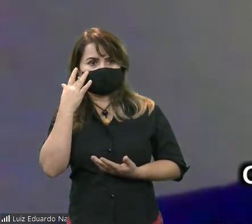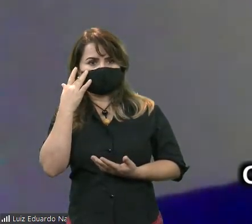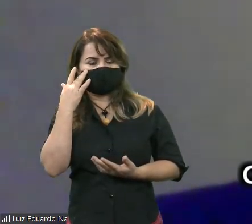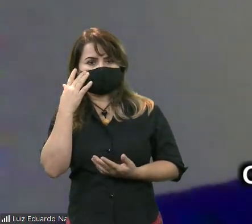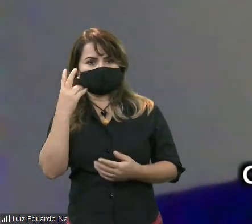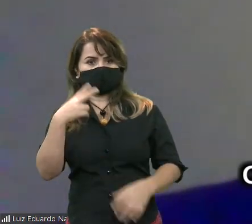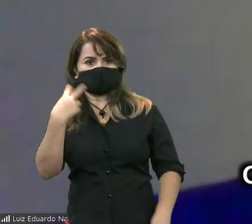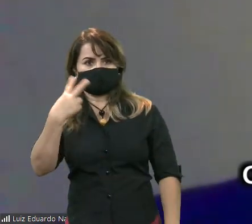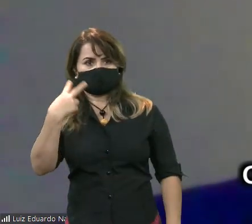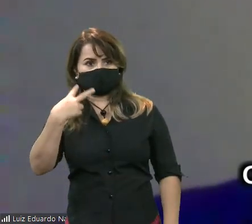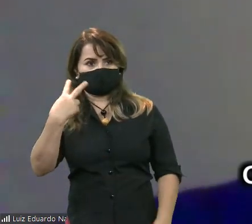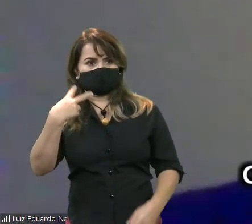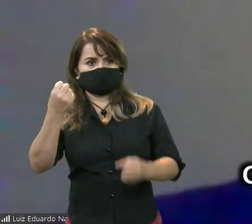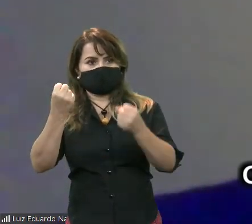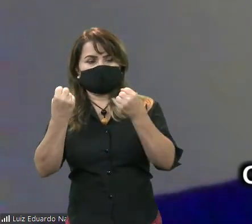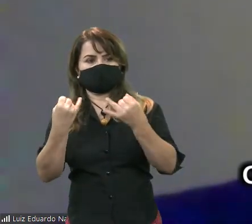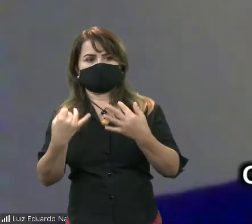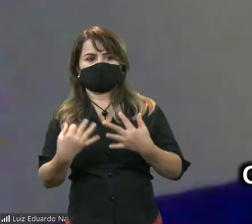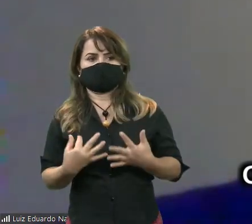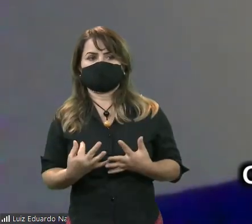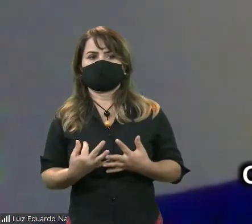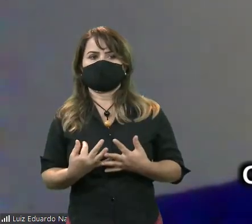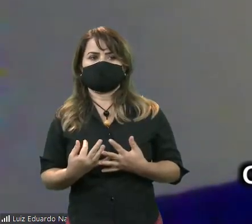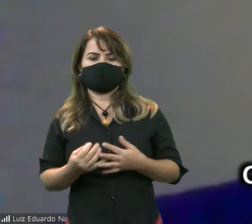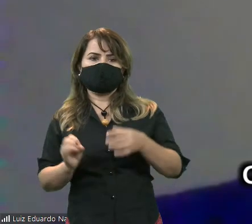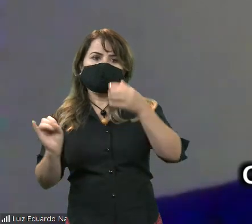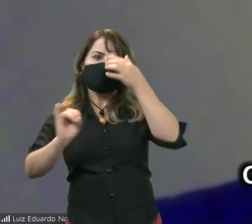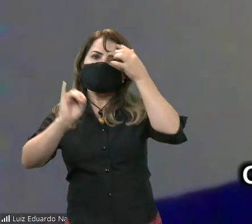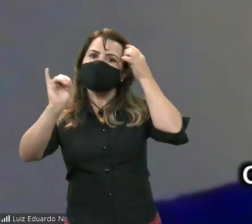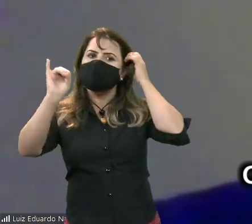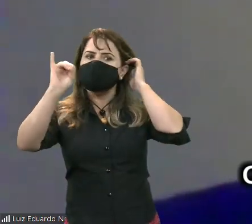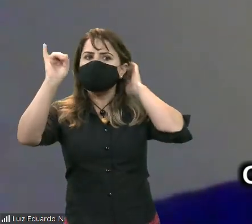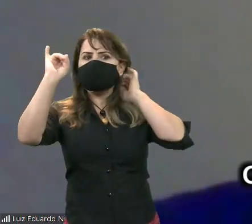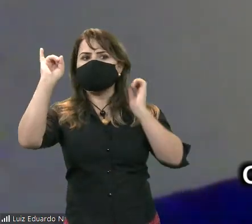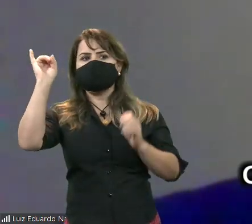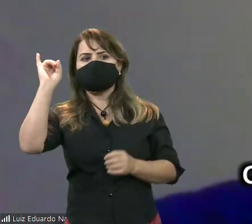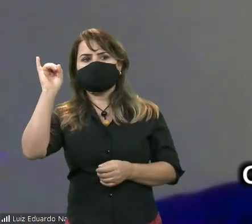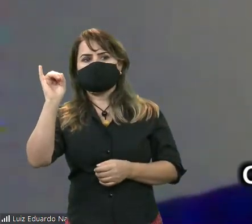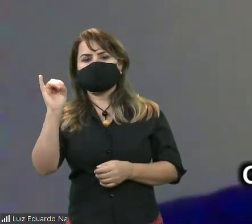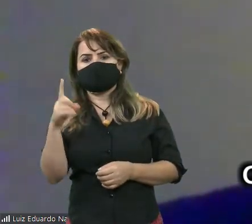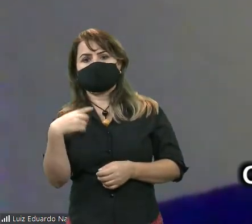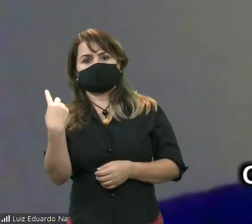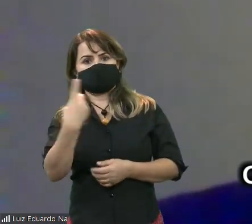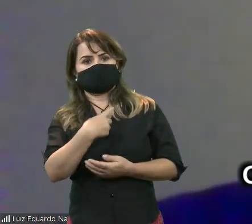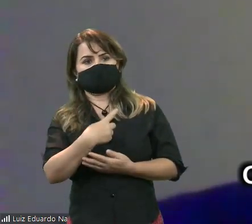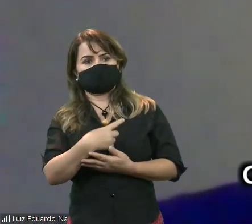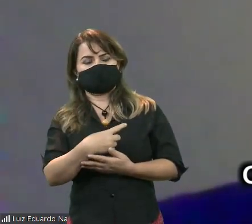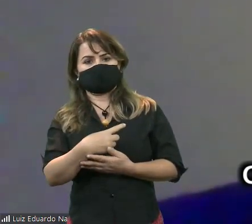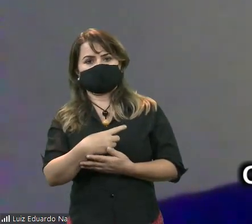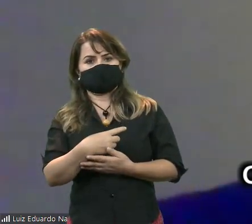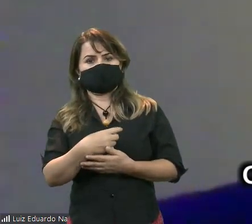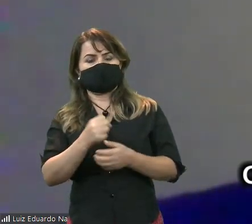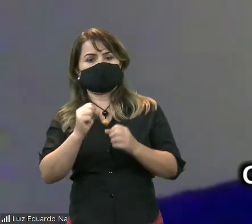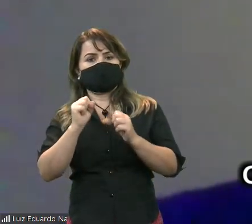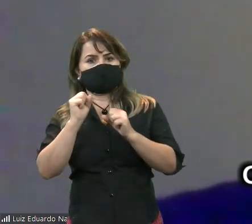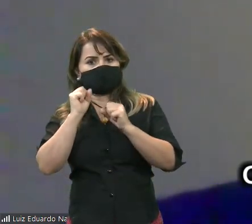coloca, o ideal seria que nós pudéssemos